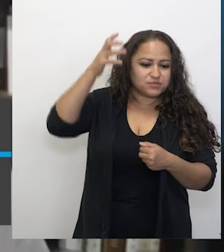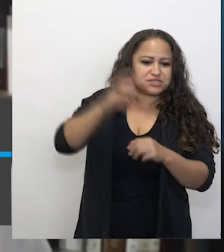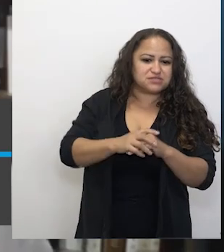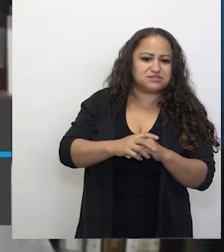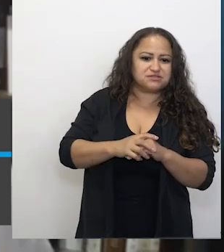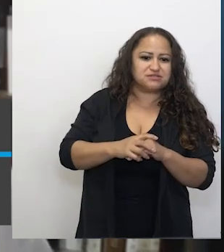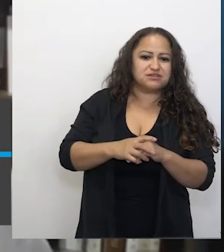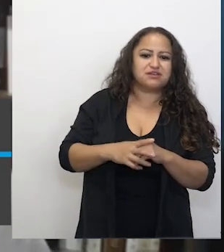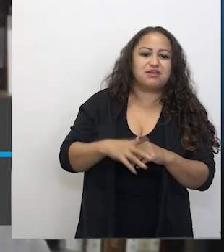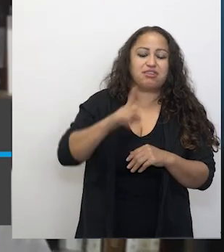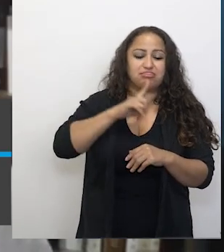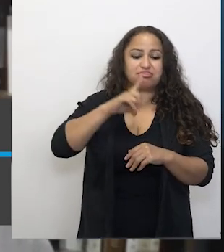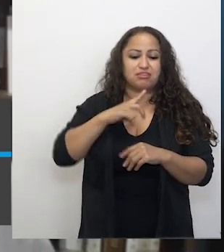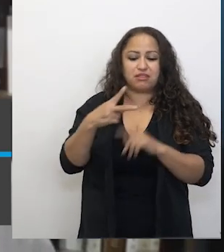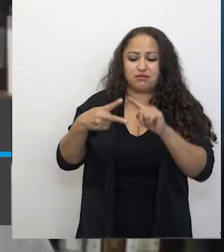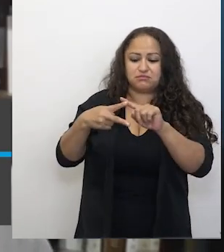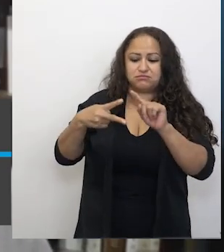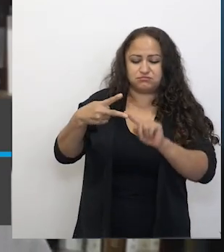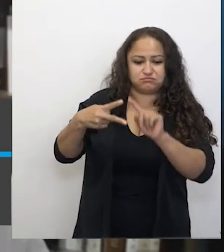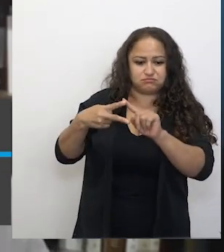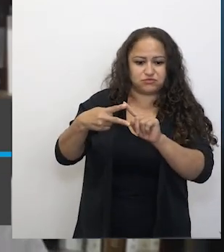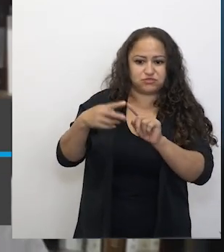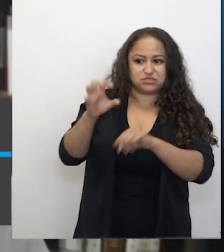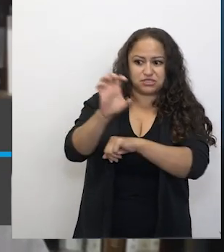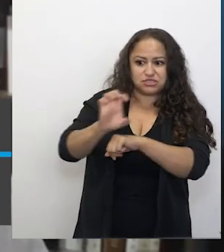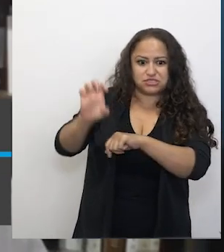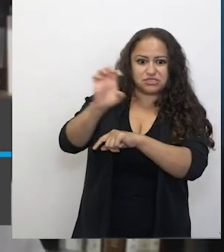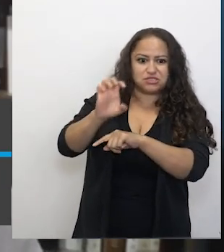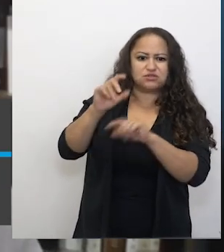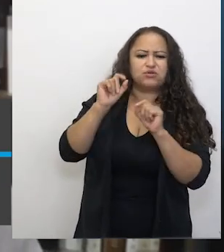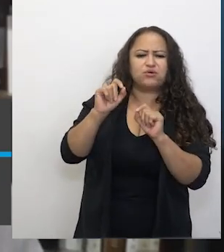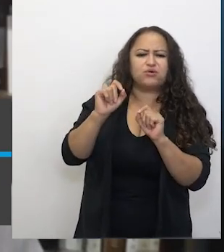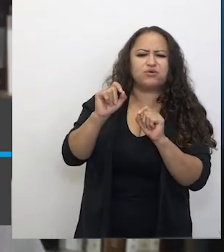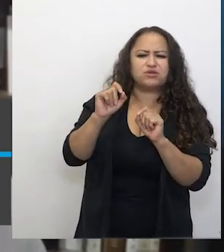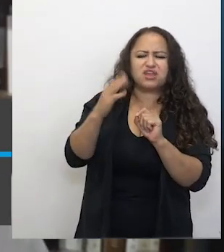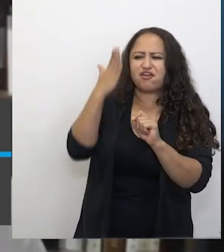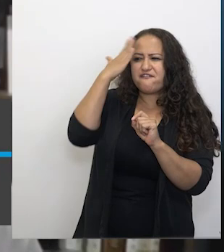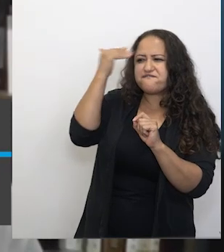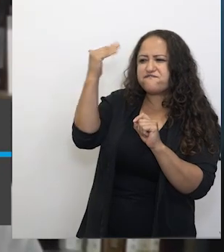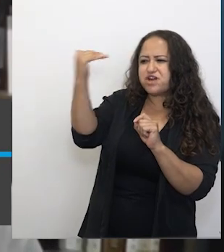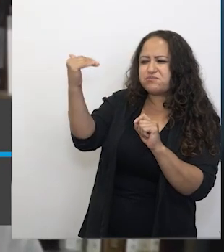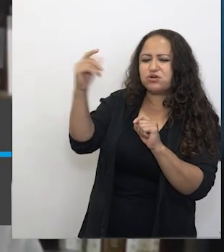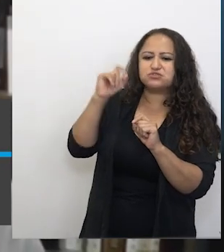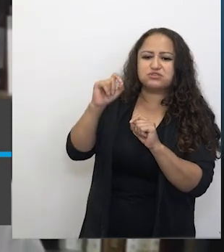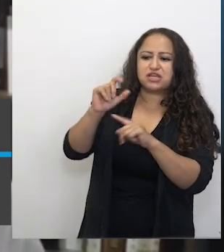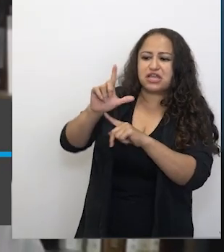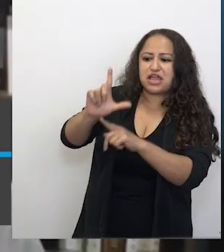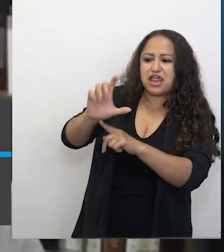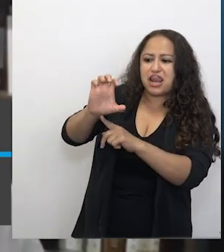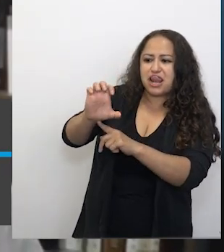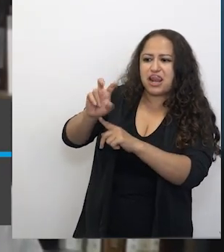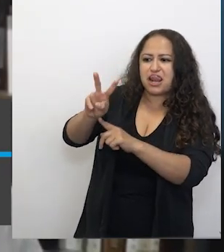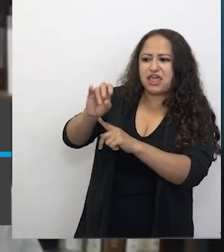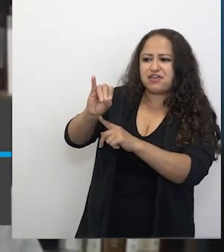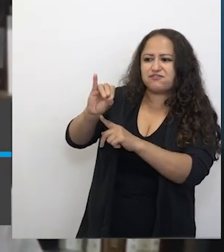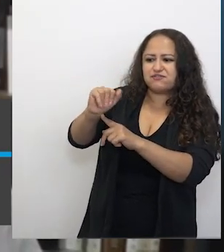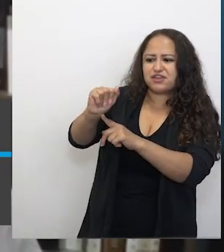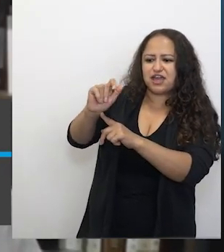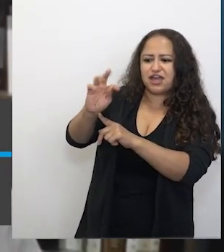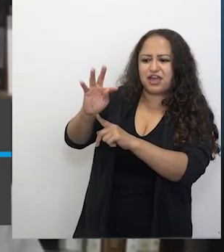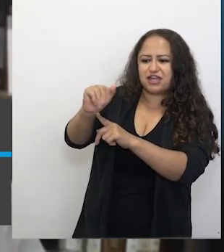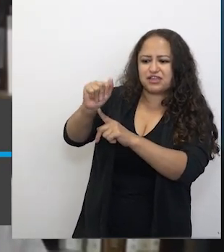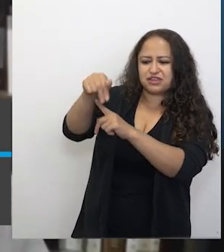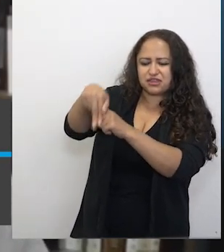obras. Do Cidadão e da sua famosa obra chamada O Leviatã. Ele tenta imaginar o